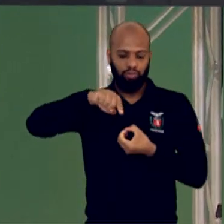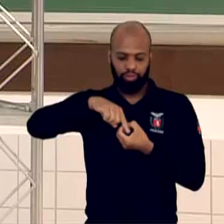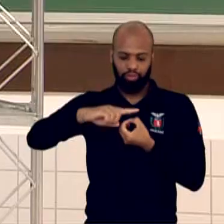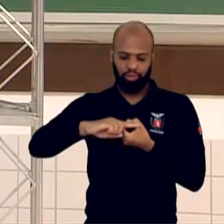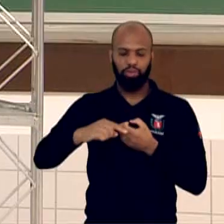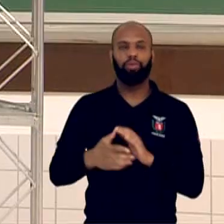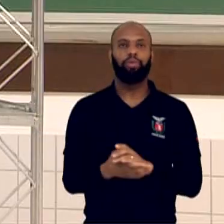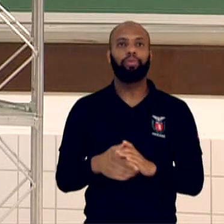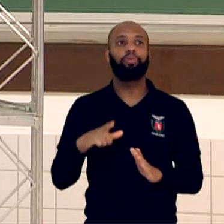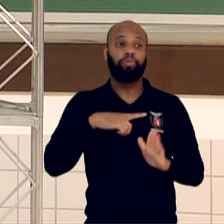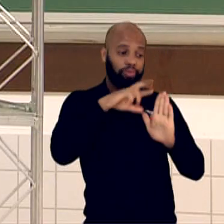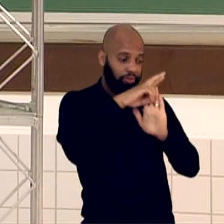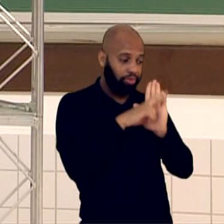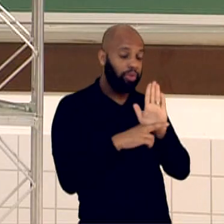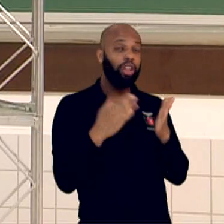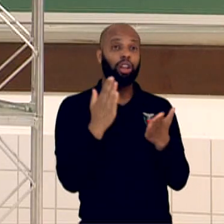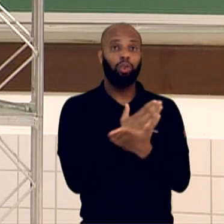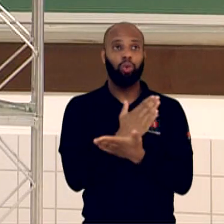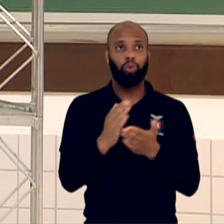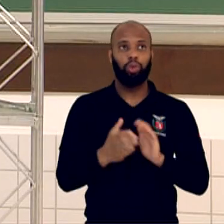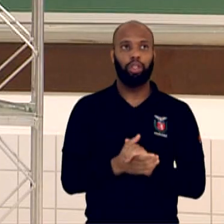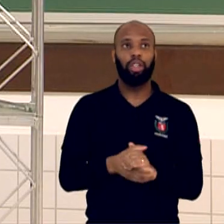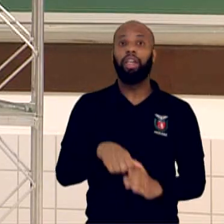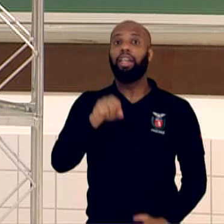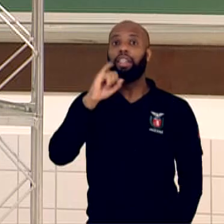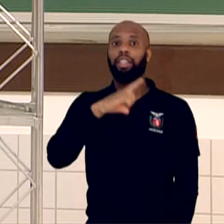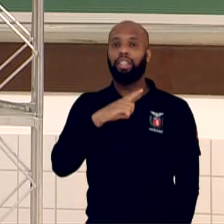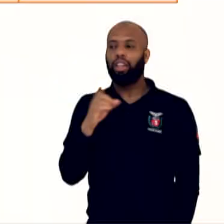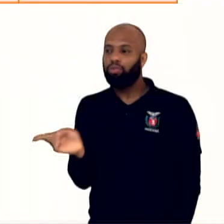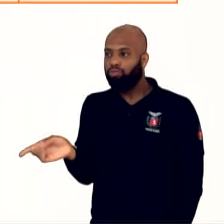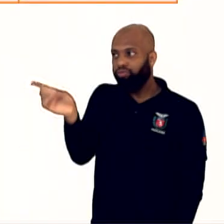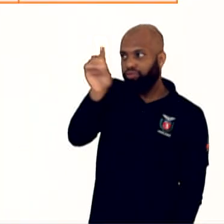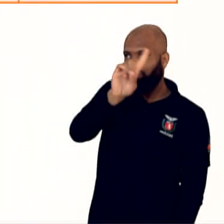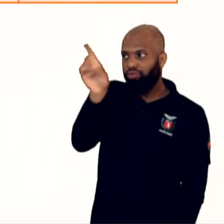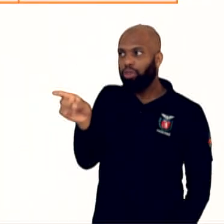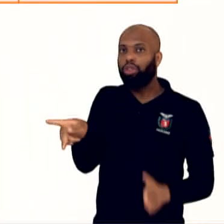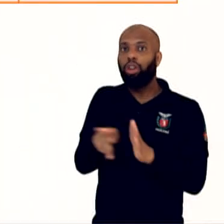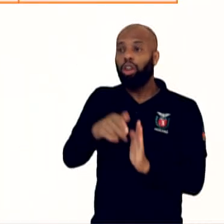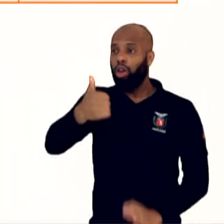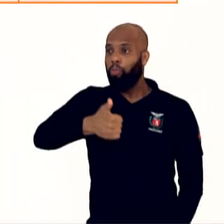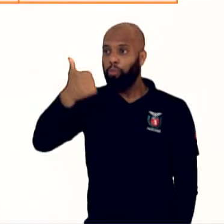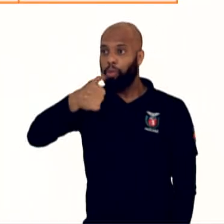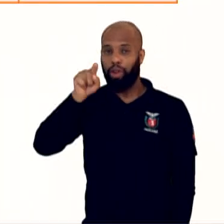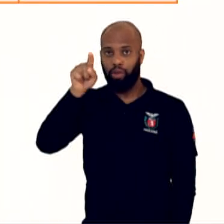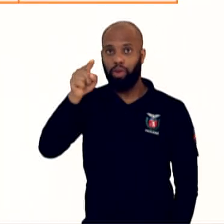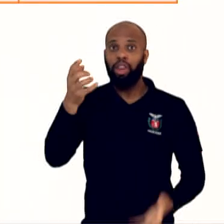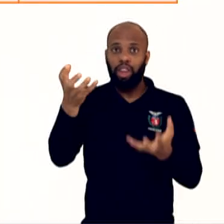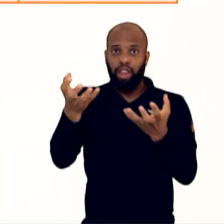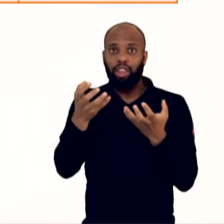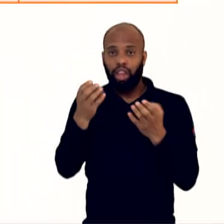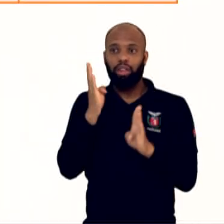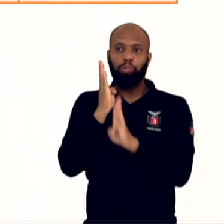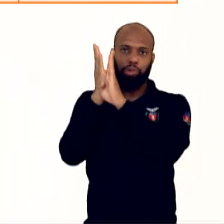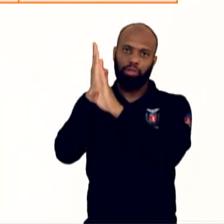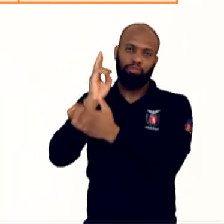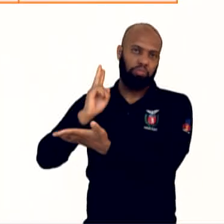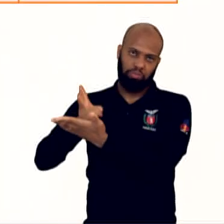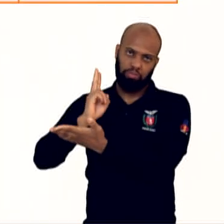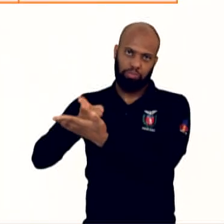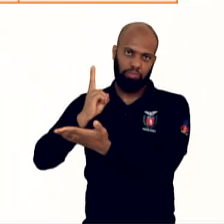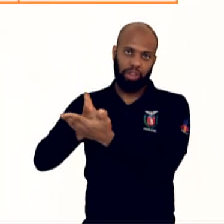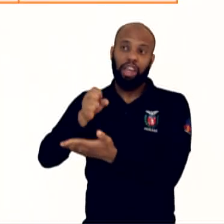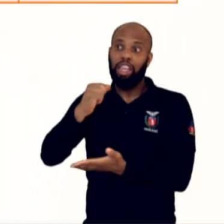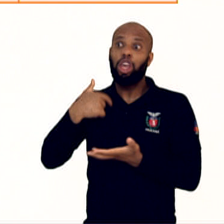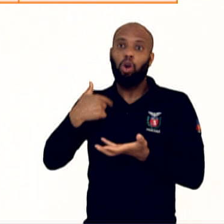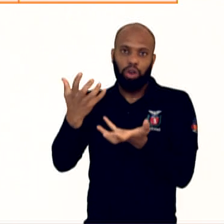aqui nós temos algumas regrinhas, tá? Então, se eu tenho um arco do primeiro quadrante e tentar reduzir ele ao primeiro, é ele mesmo, tá? Então, não vai